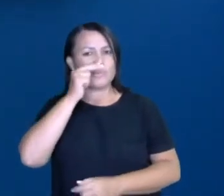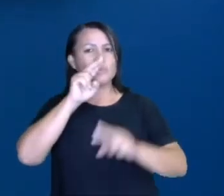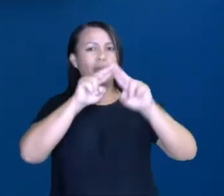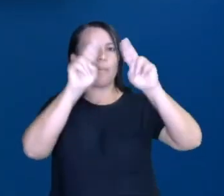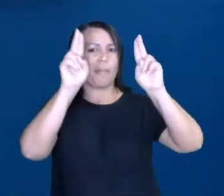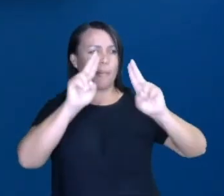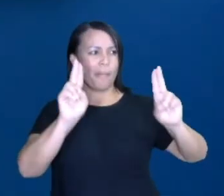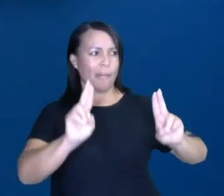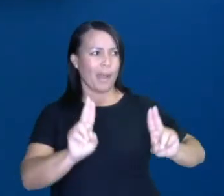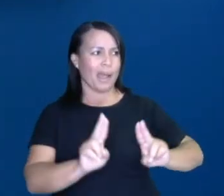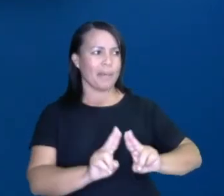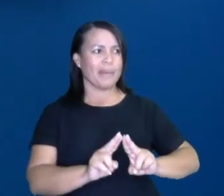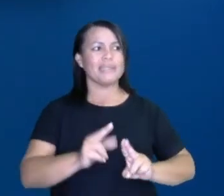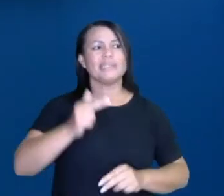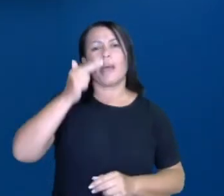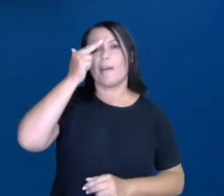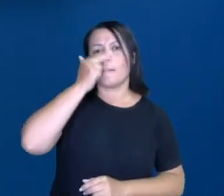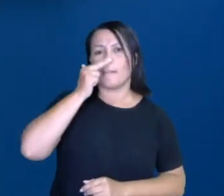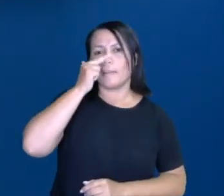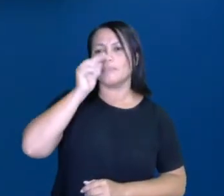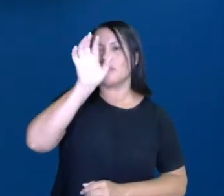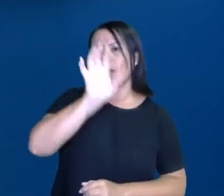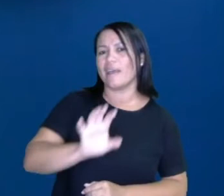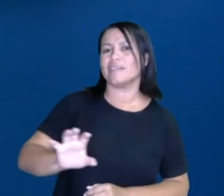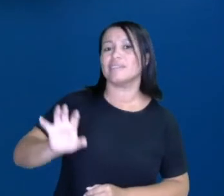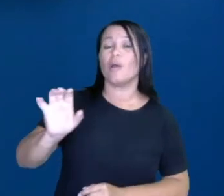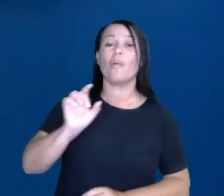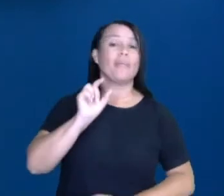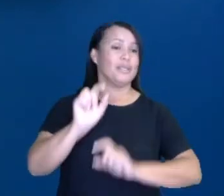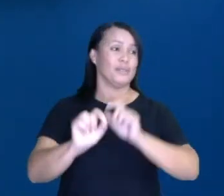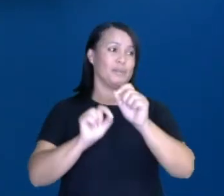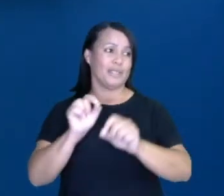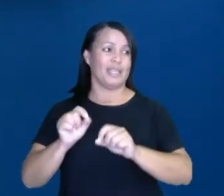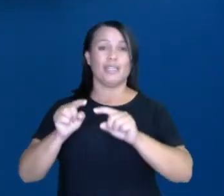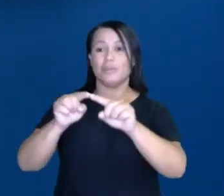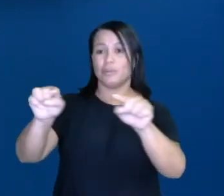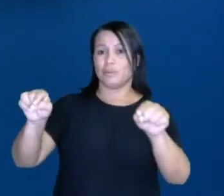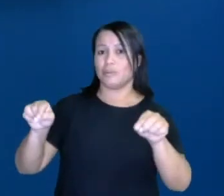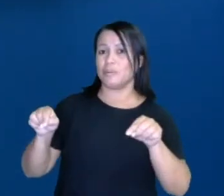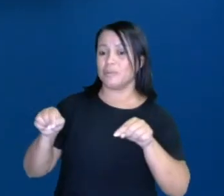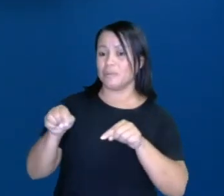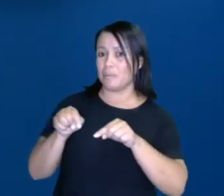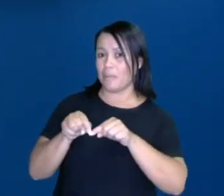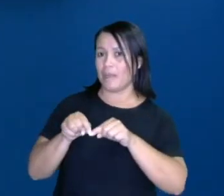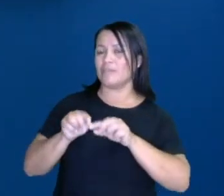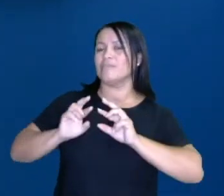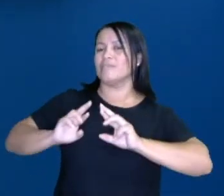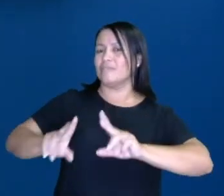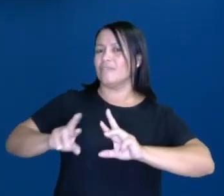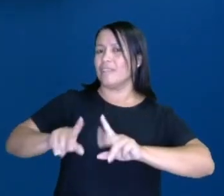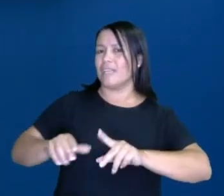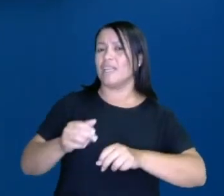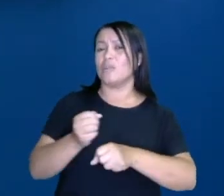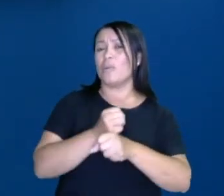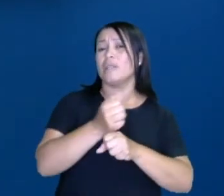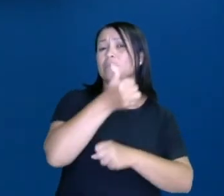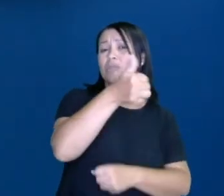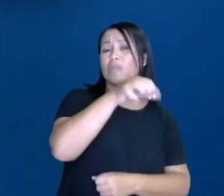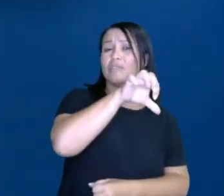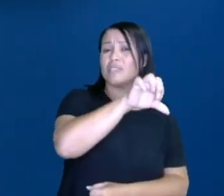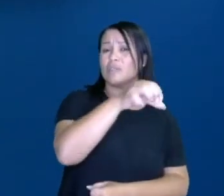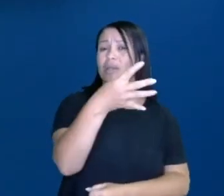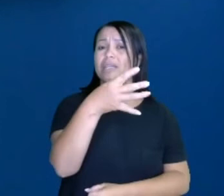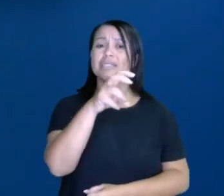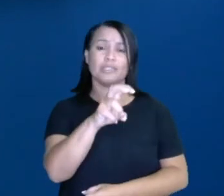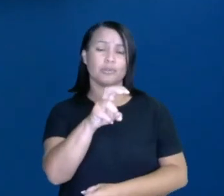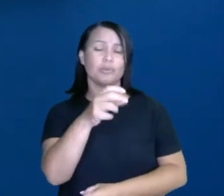mapas, da mesma região, porém espaço de tempo diferente. 1945,